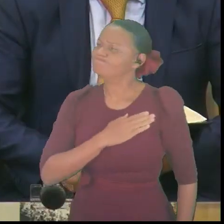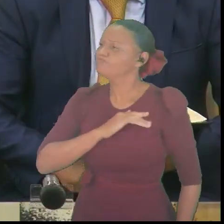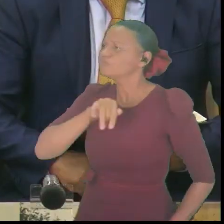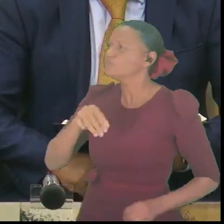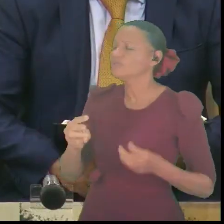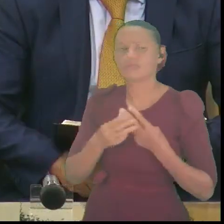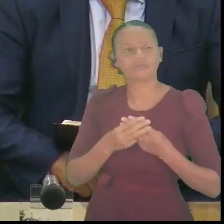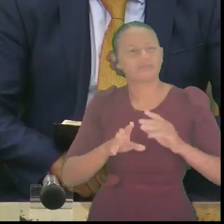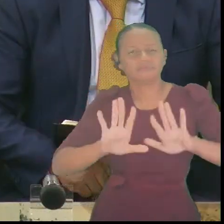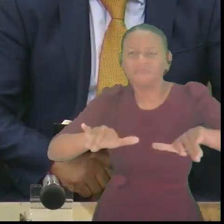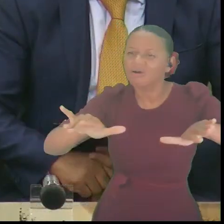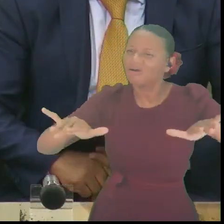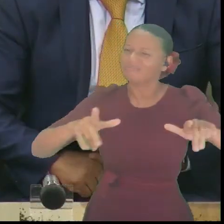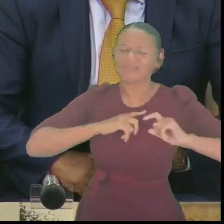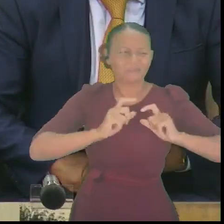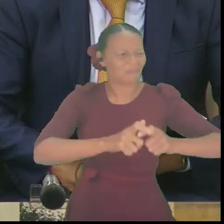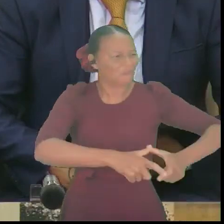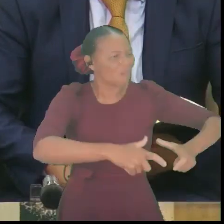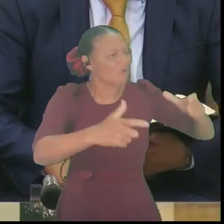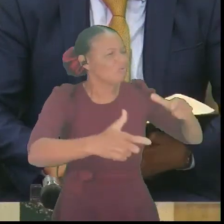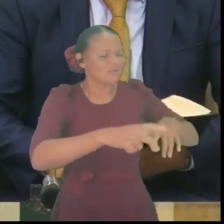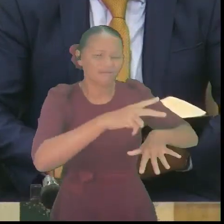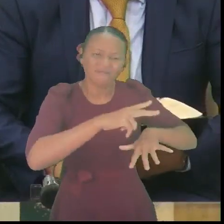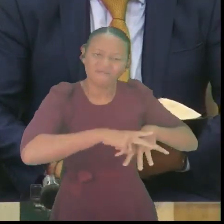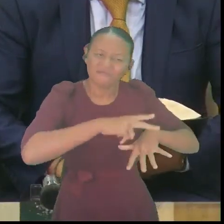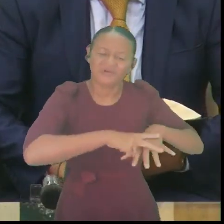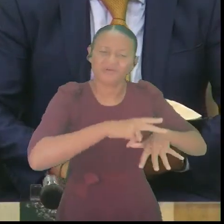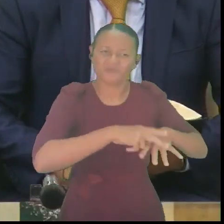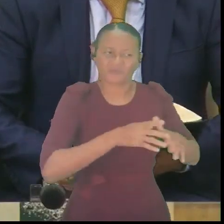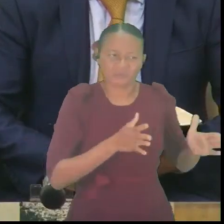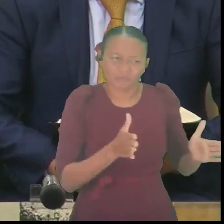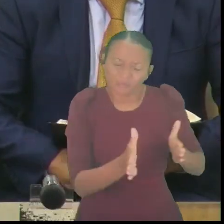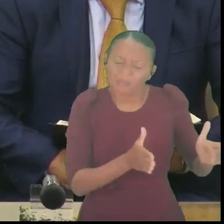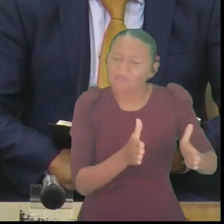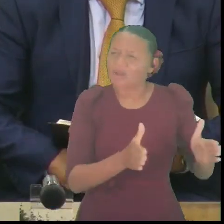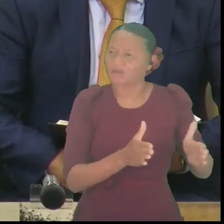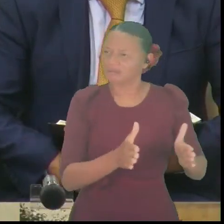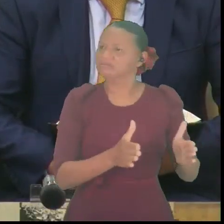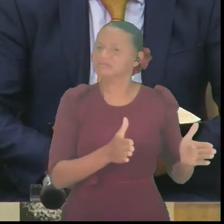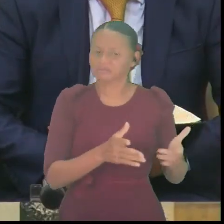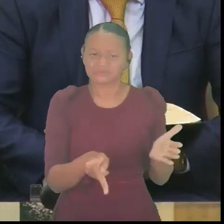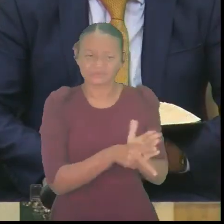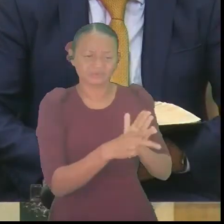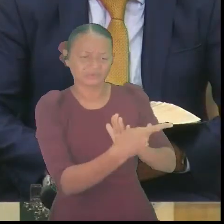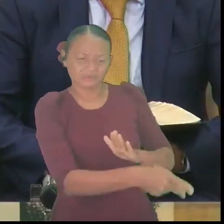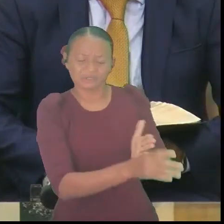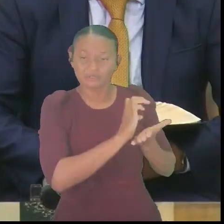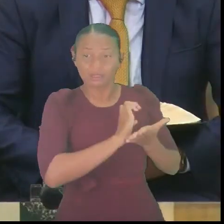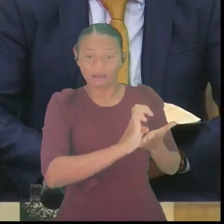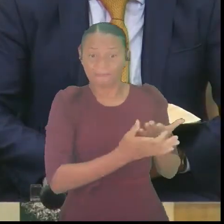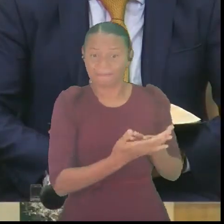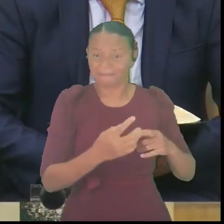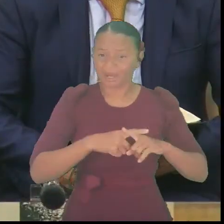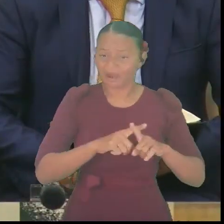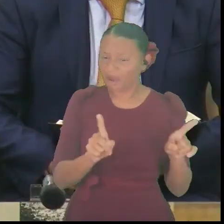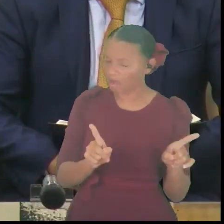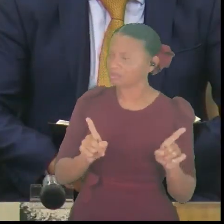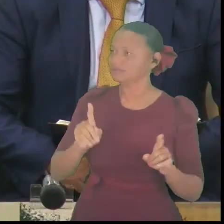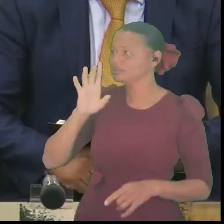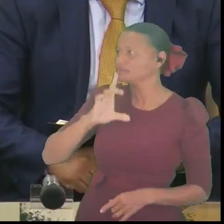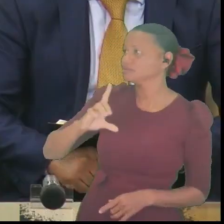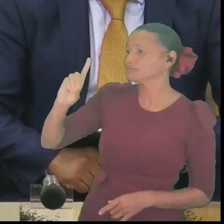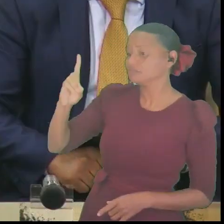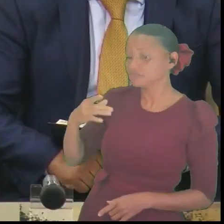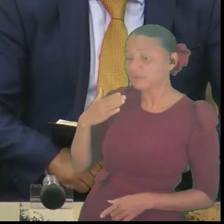muitas viúvas nos dias de Elias em Israel, mas ao invés de escolher uma viúva judia para cuidar do seu profeta, Deus foi lá